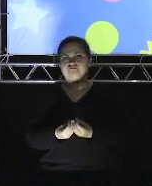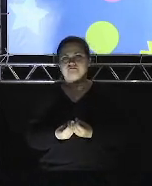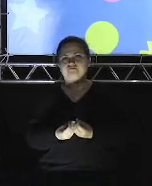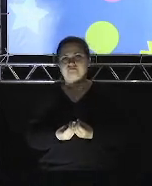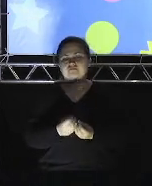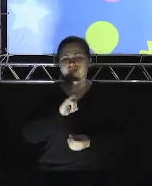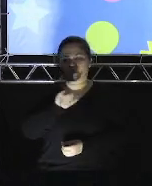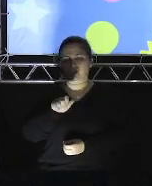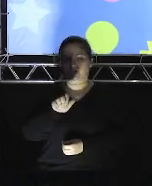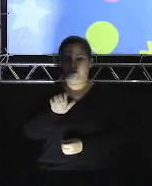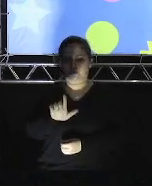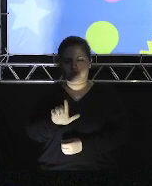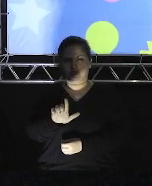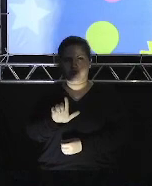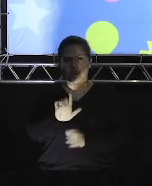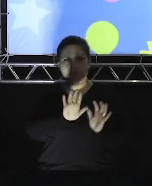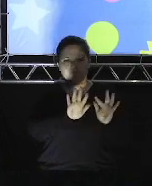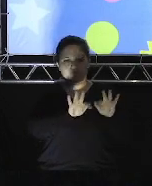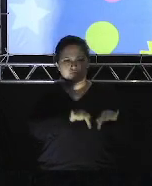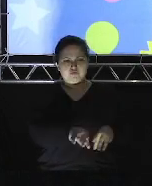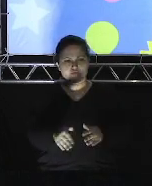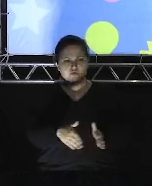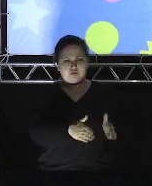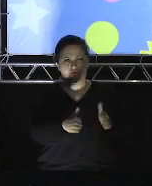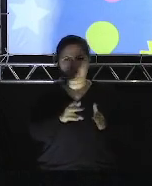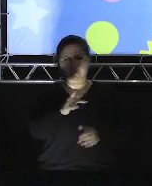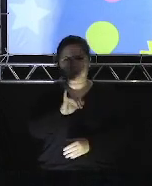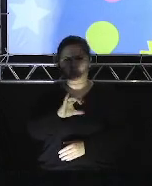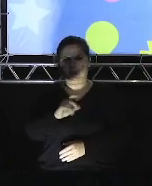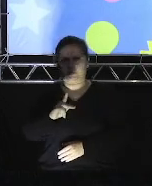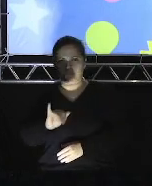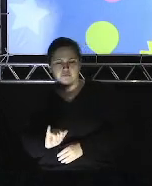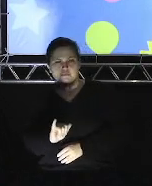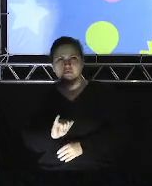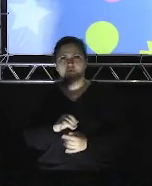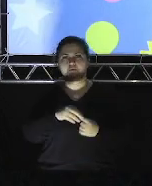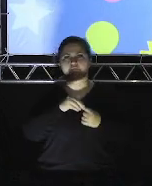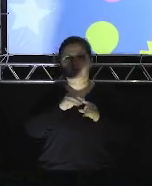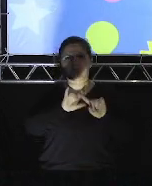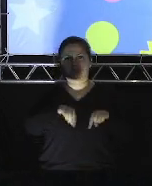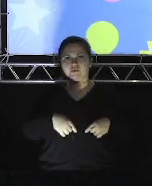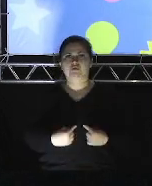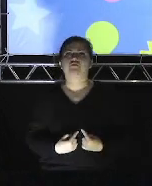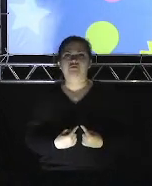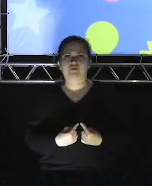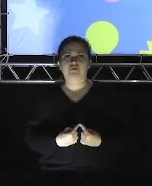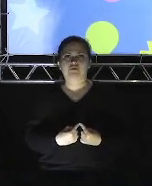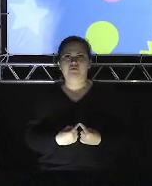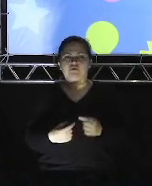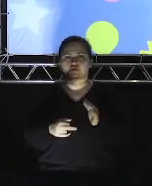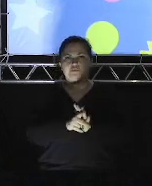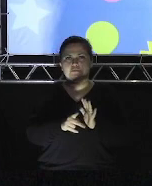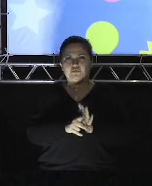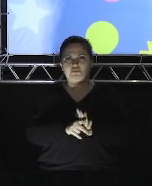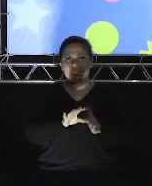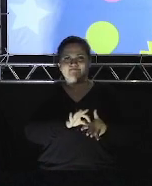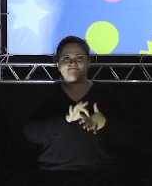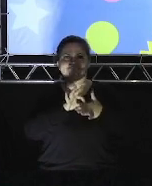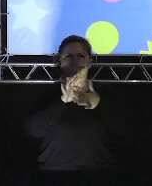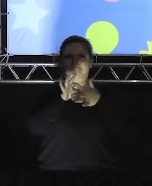Em julho, eu finalizei ali a minha jornada no PicPay. E aí, principais desafios. Bem da alta